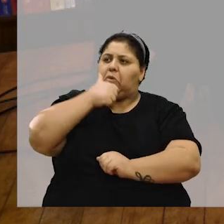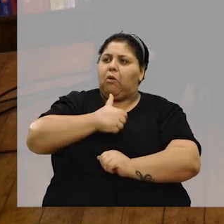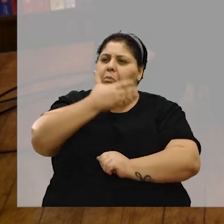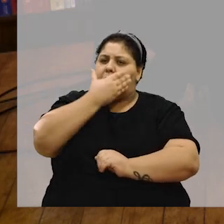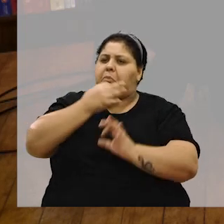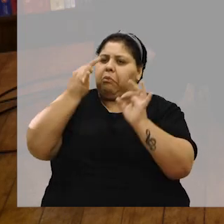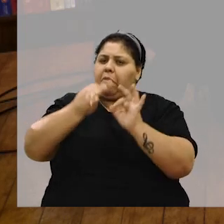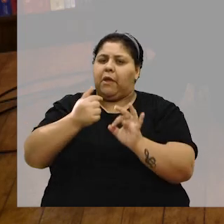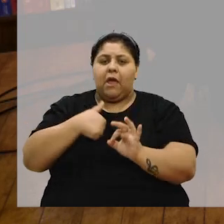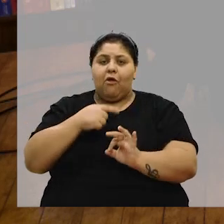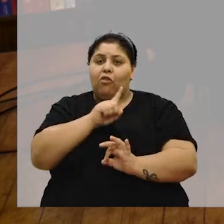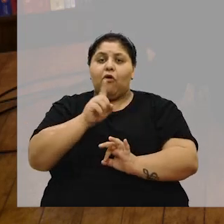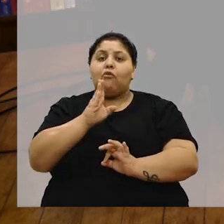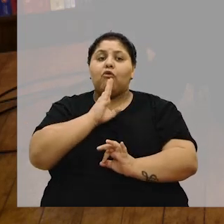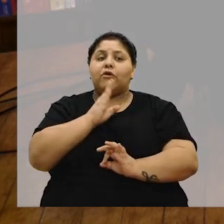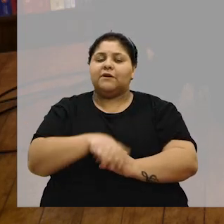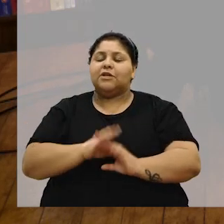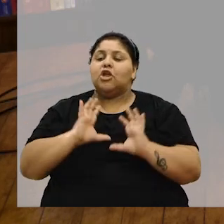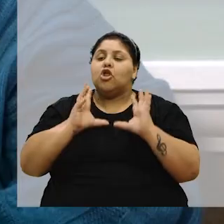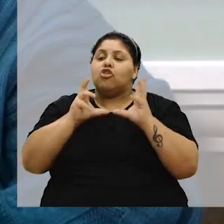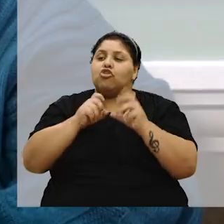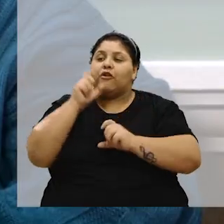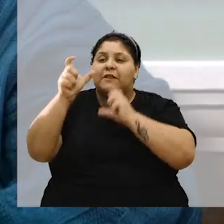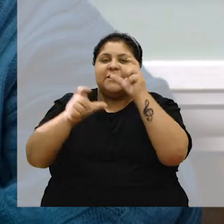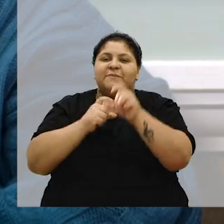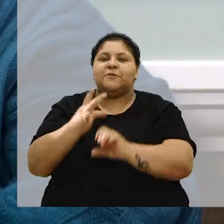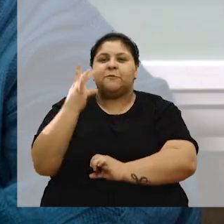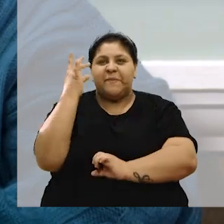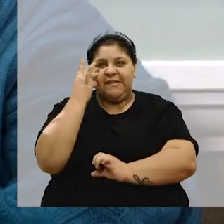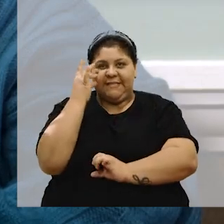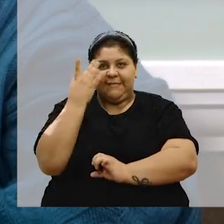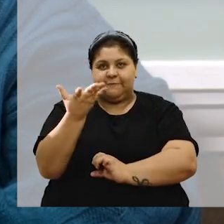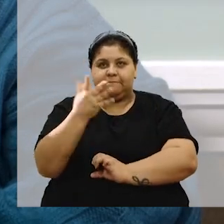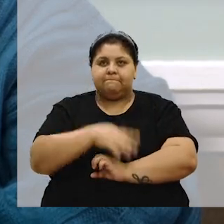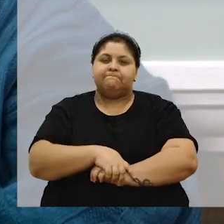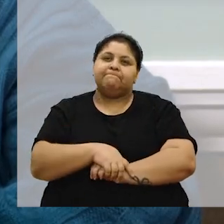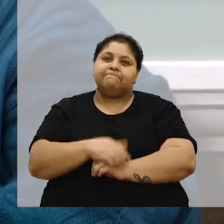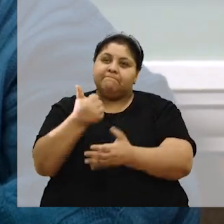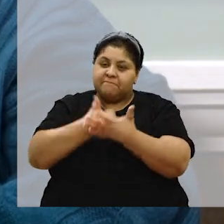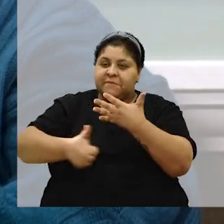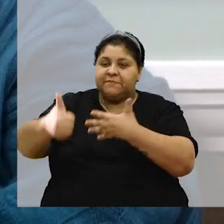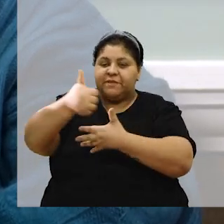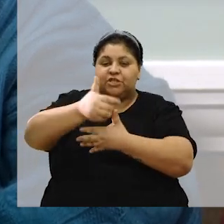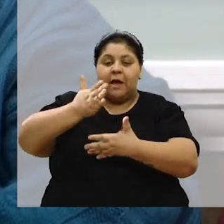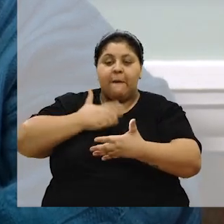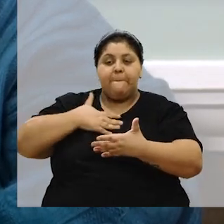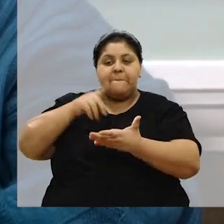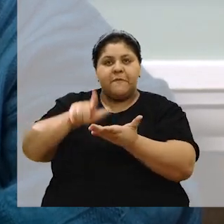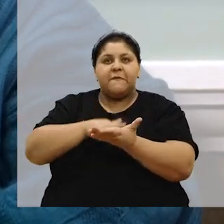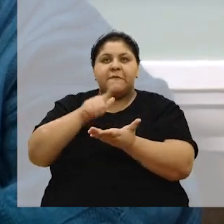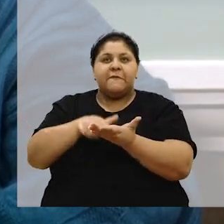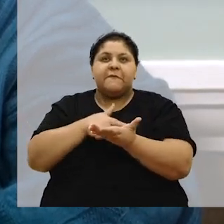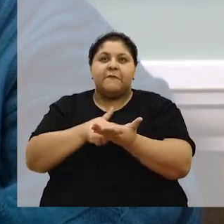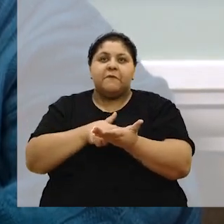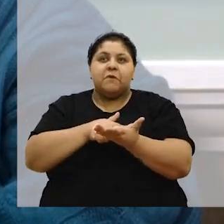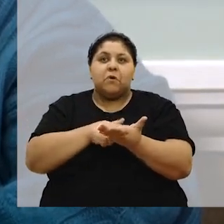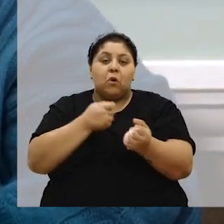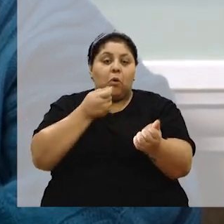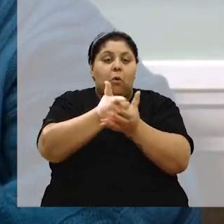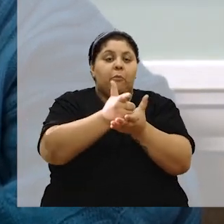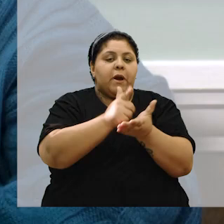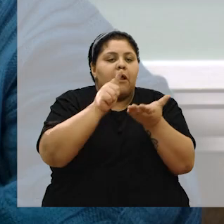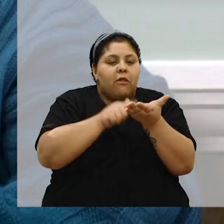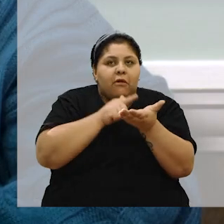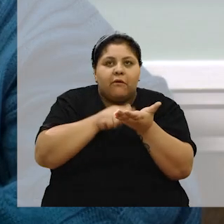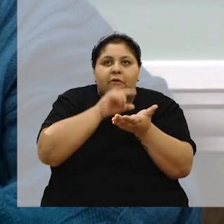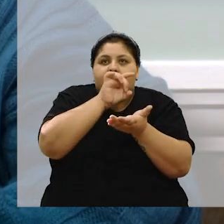Todos homens feitos, mulheres, eu não conhecia. Então, toda essa gente estava aqui. vieram prestigiar a minha filha,